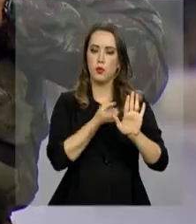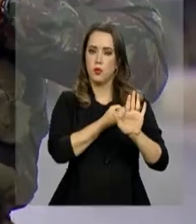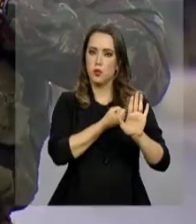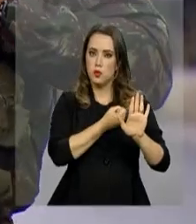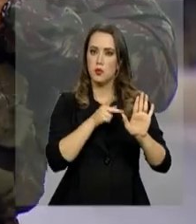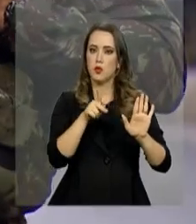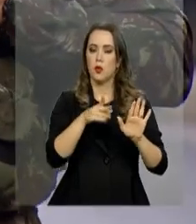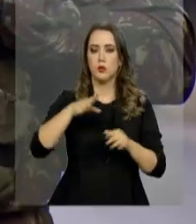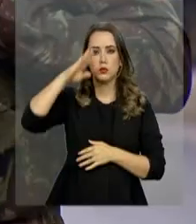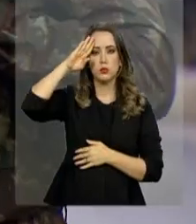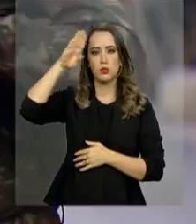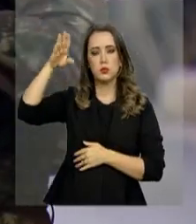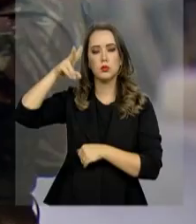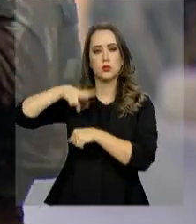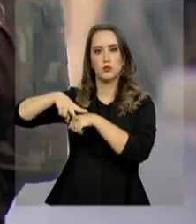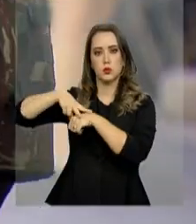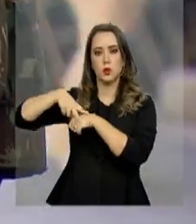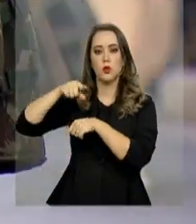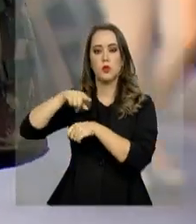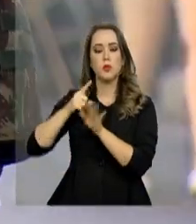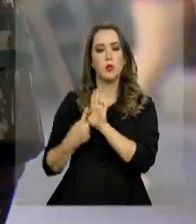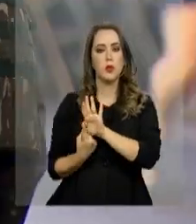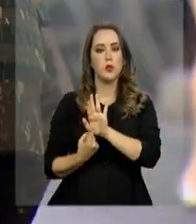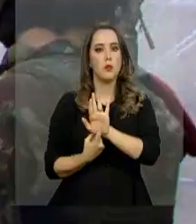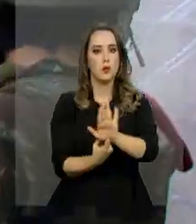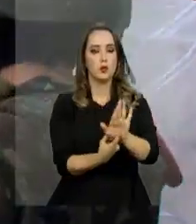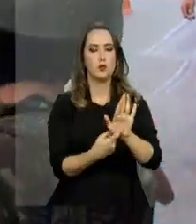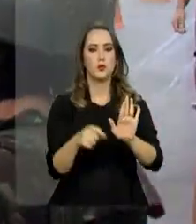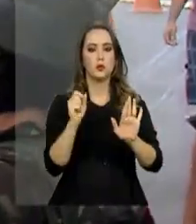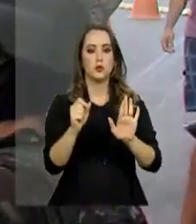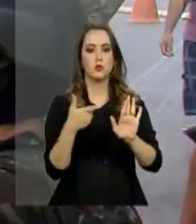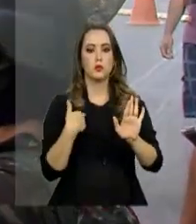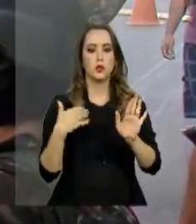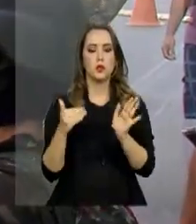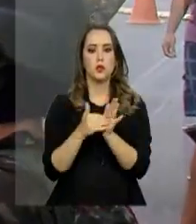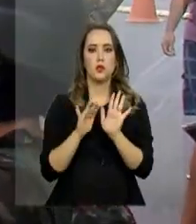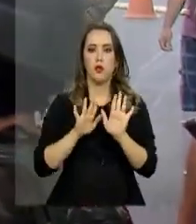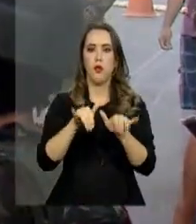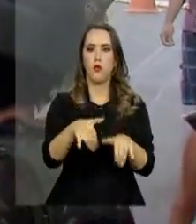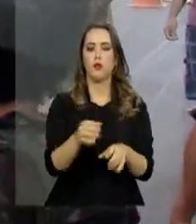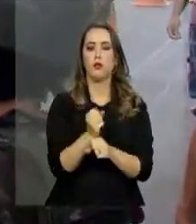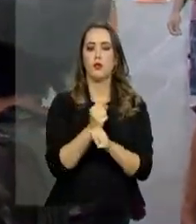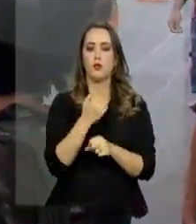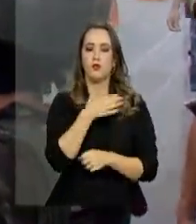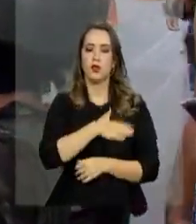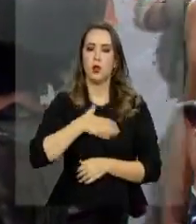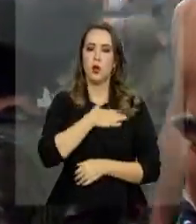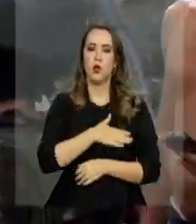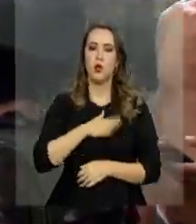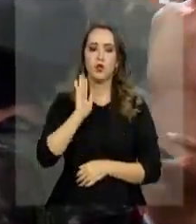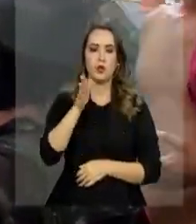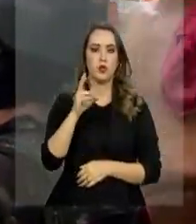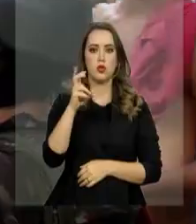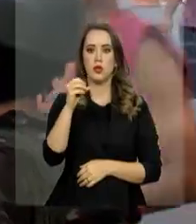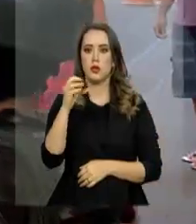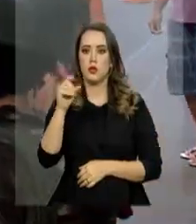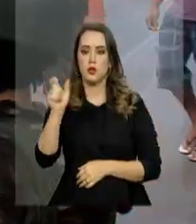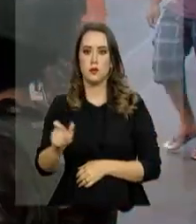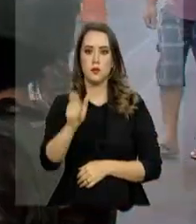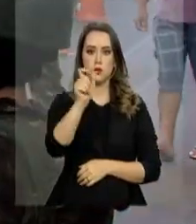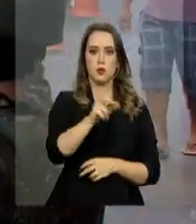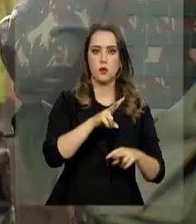Exército, braço da Intervenção Federal, demonstram isso. Até o final de agosto, foram mais de 500 pessoas presas